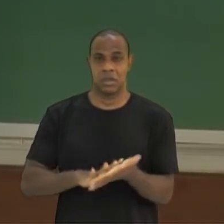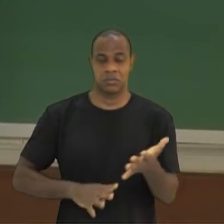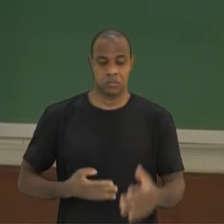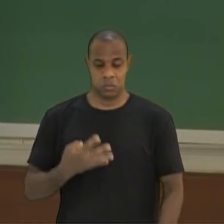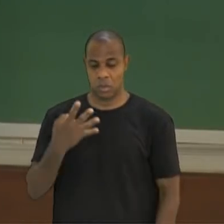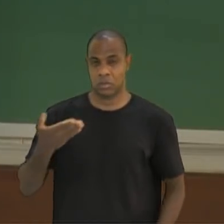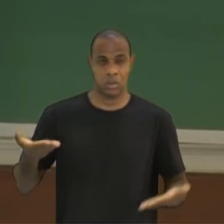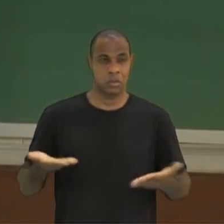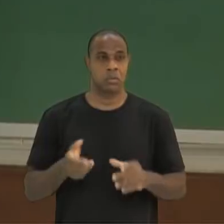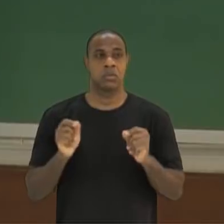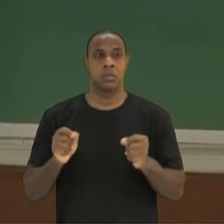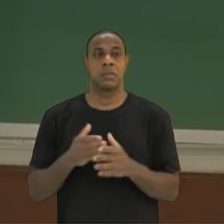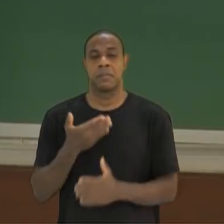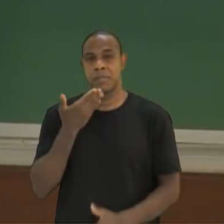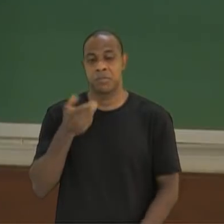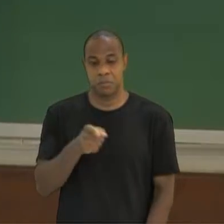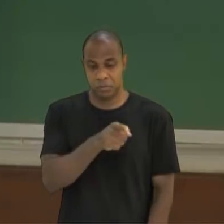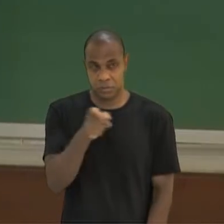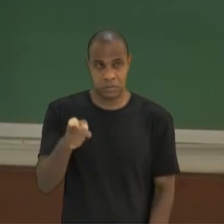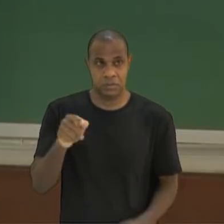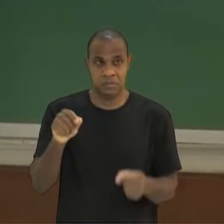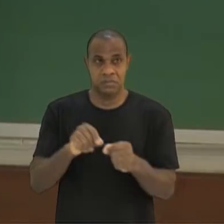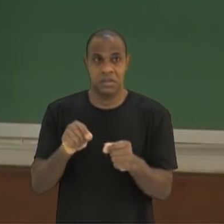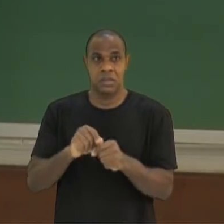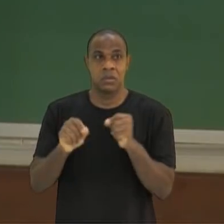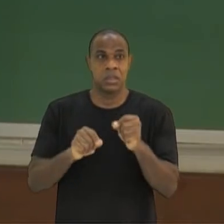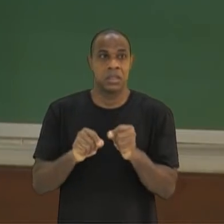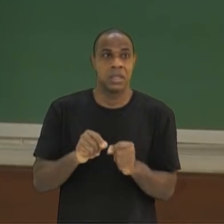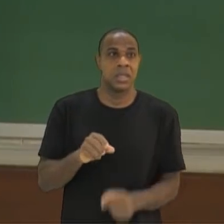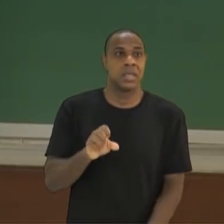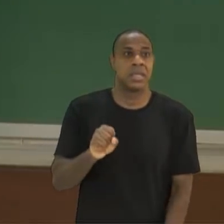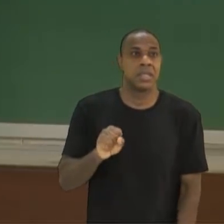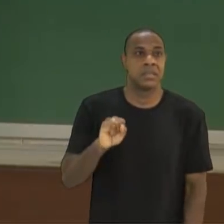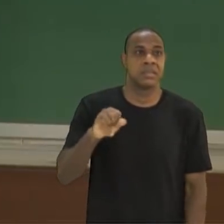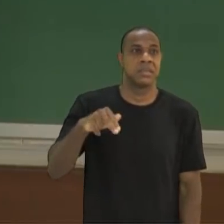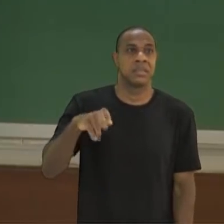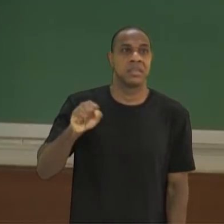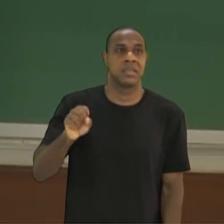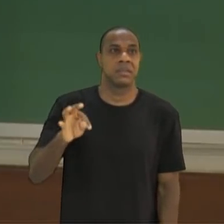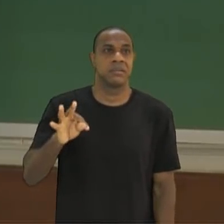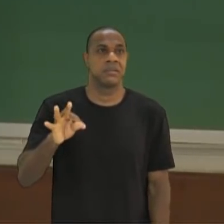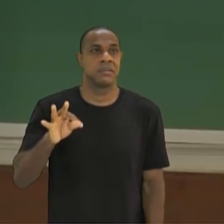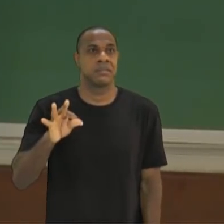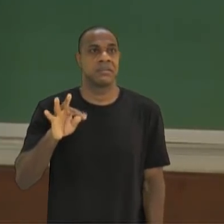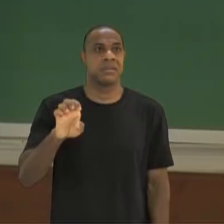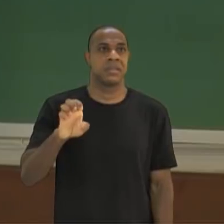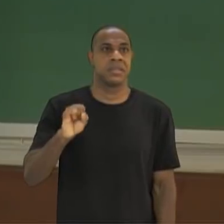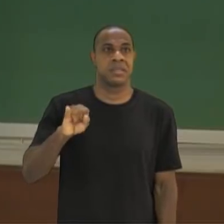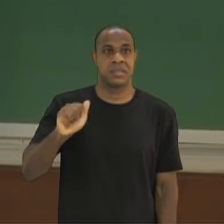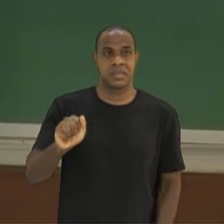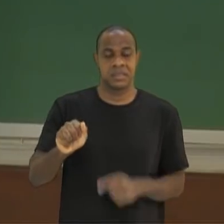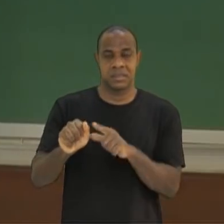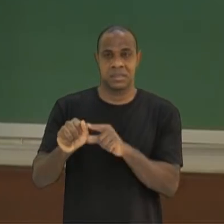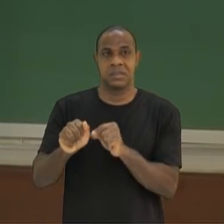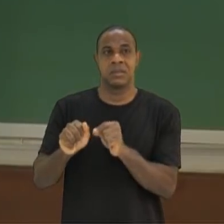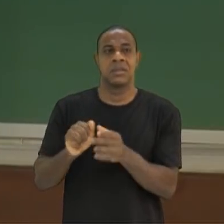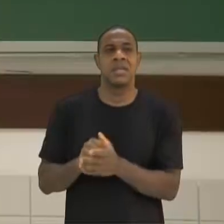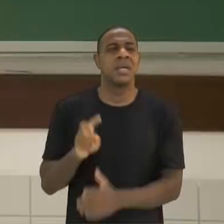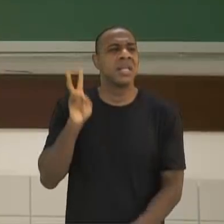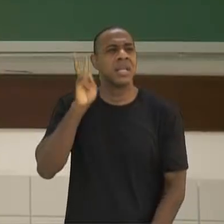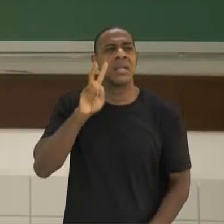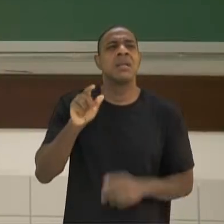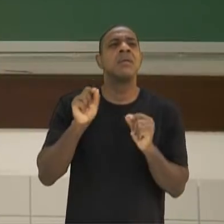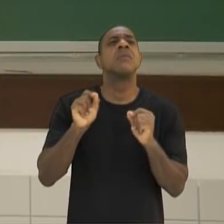4 agora, eu vou pedir para vocês localizar a sinestesia, né? O que será que é sinestesia, né? Eu vou pedir para vocês se lembrarem